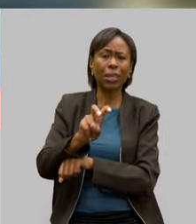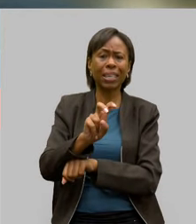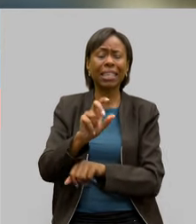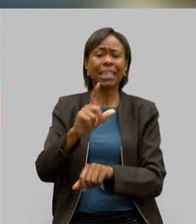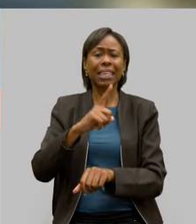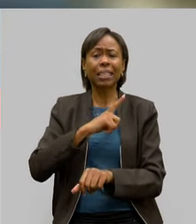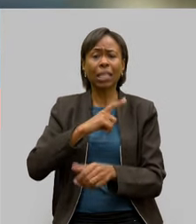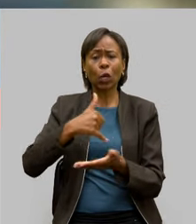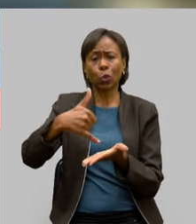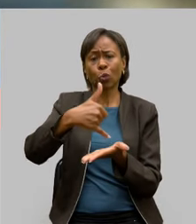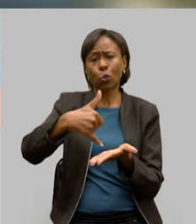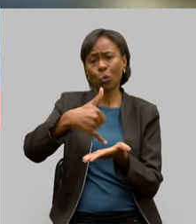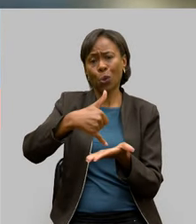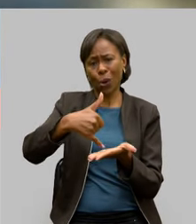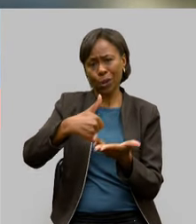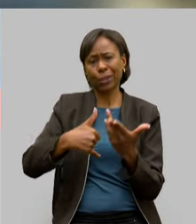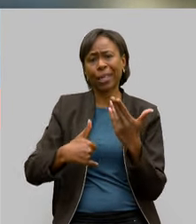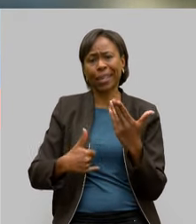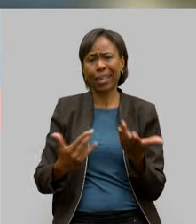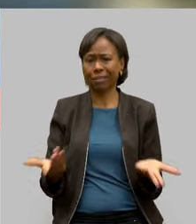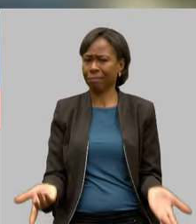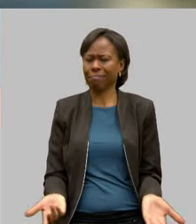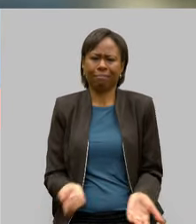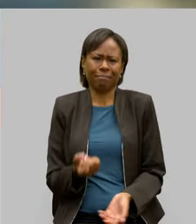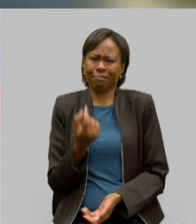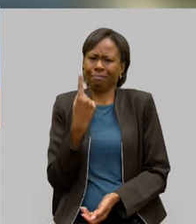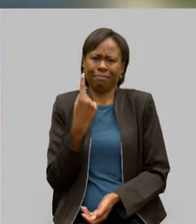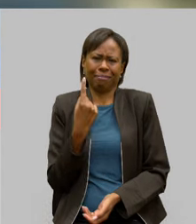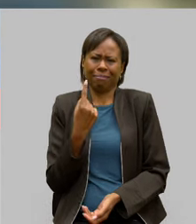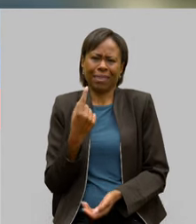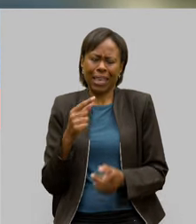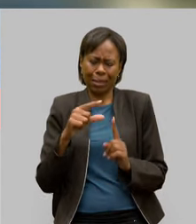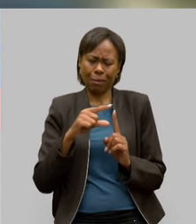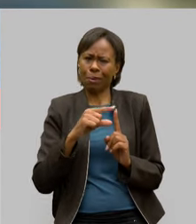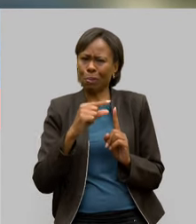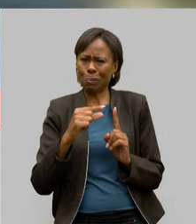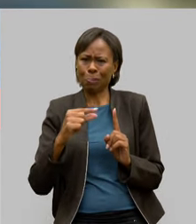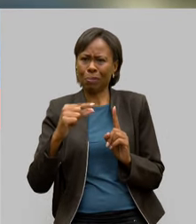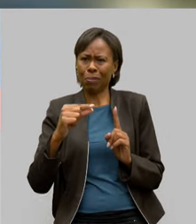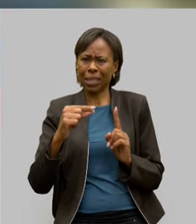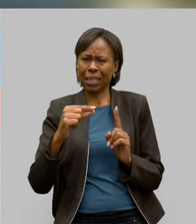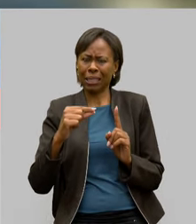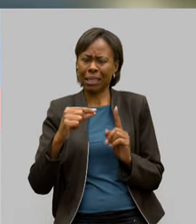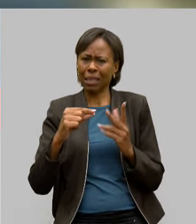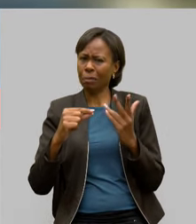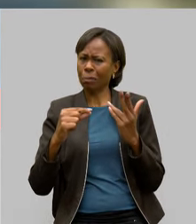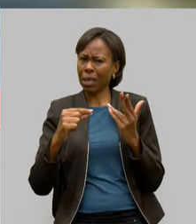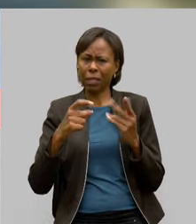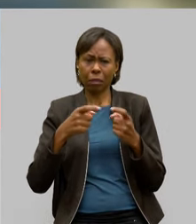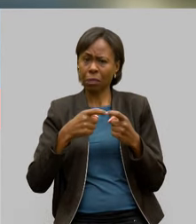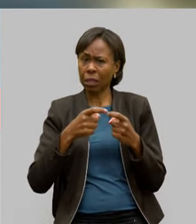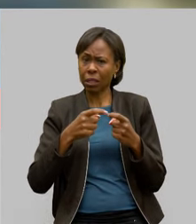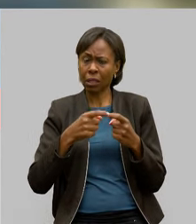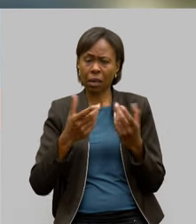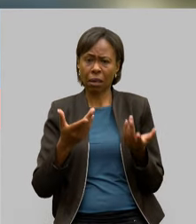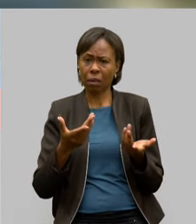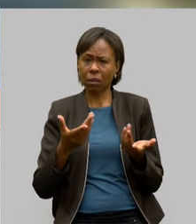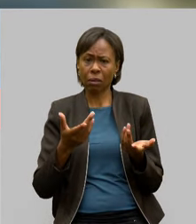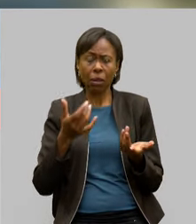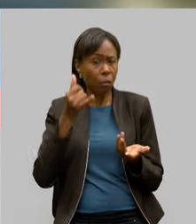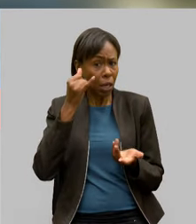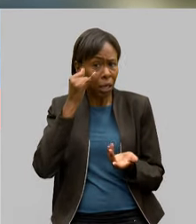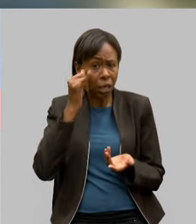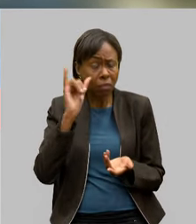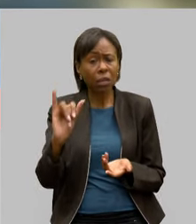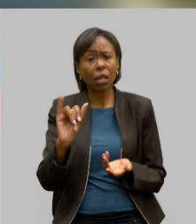Isso é um absurdo simplesmente uma planta medicinal como essa não pode ser aplicado inseticida para controle de pragas Então nós